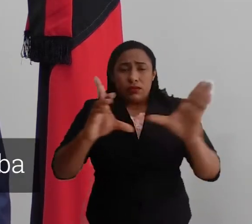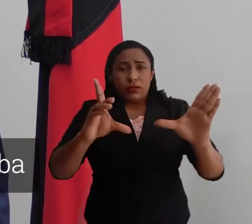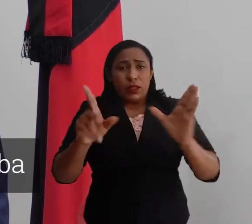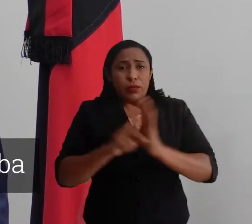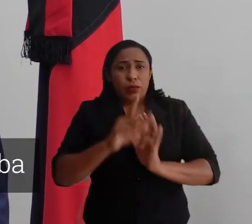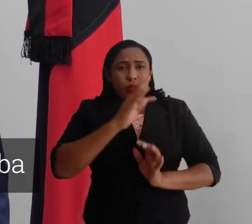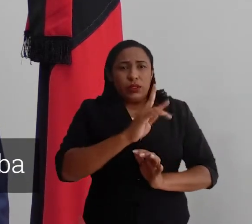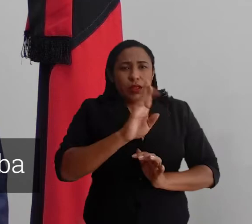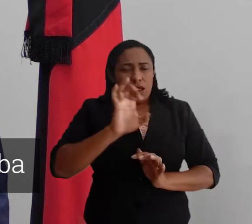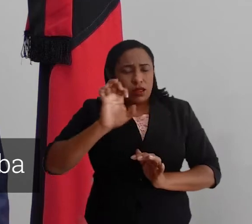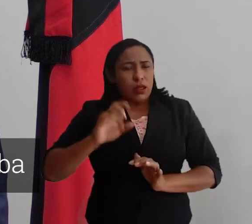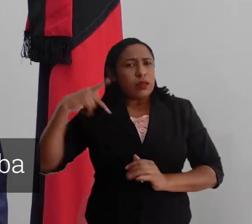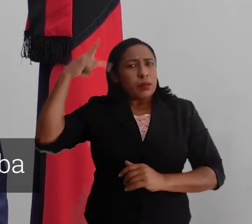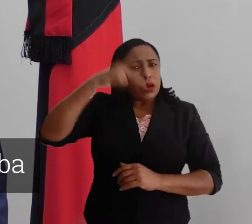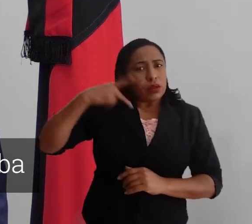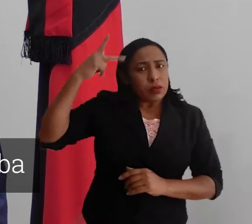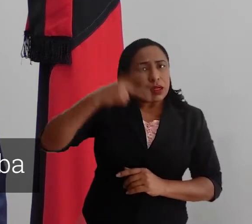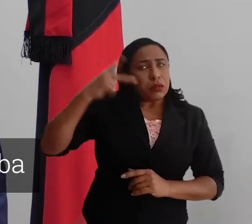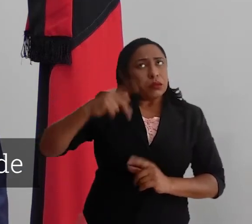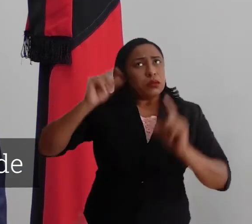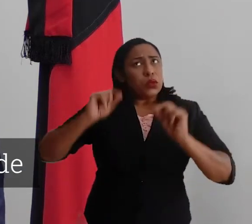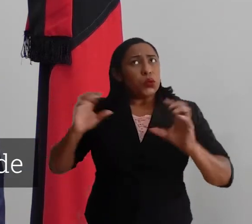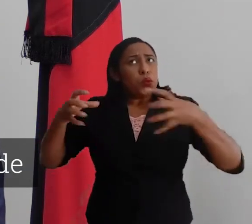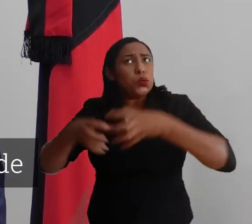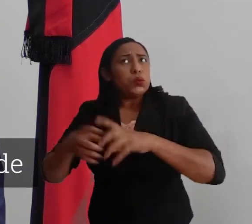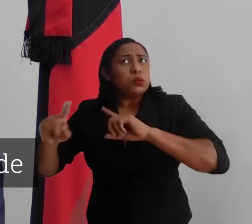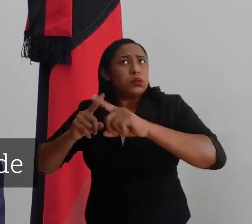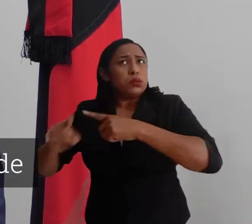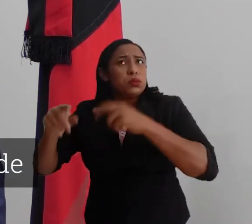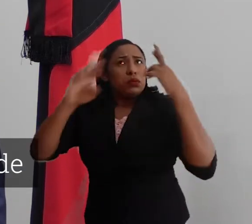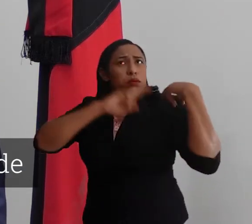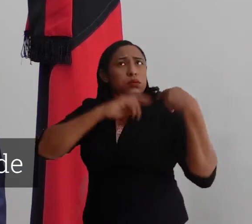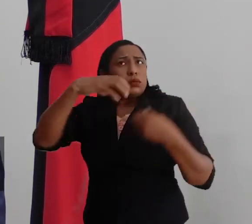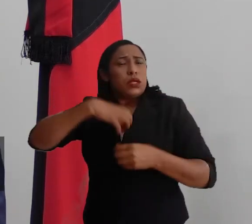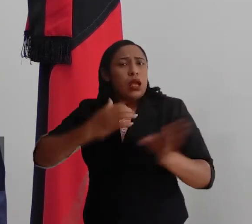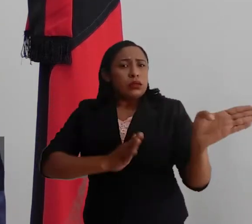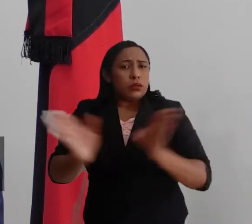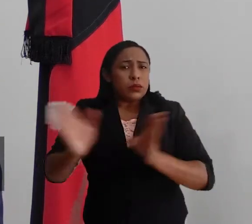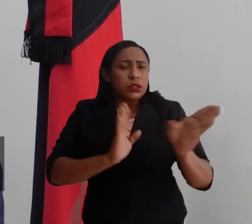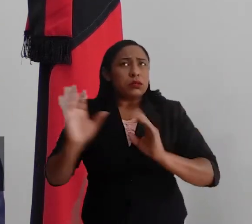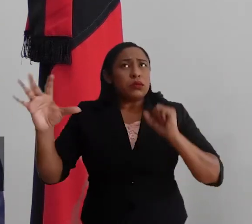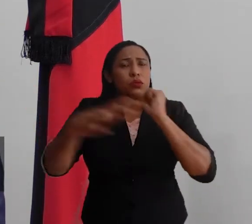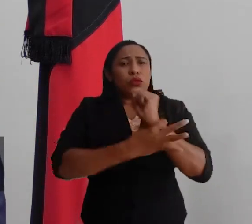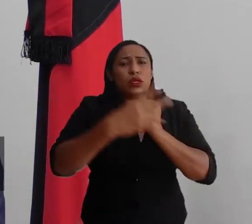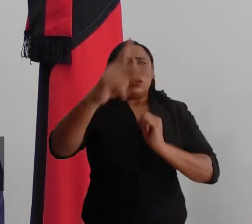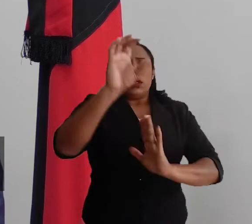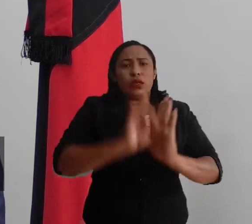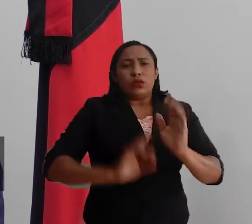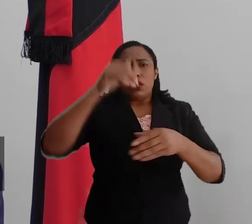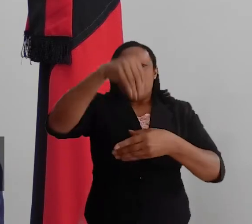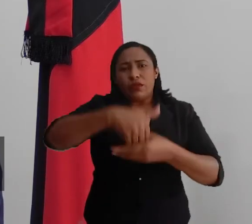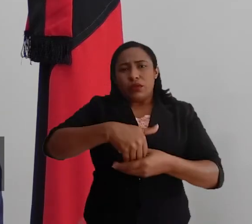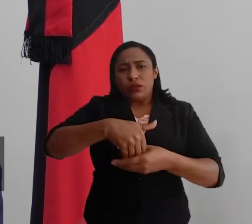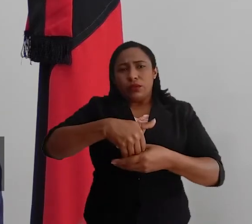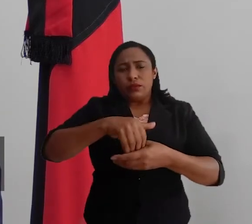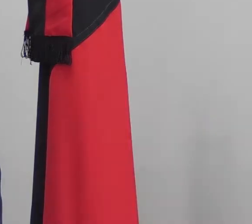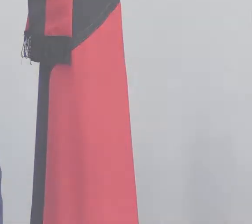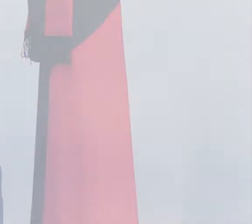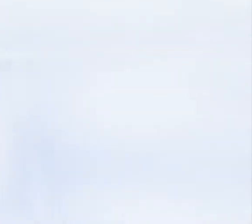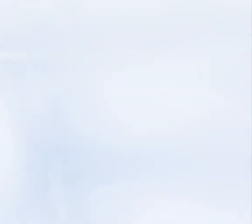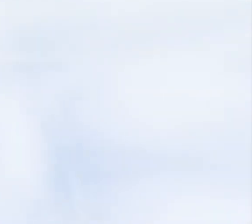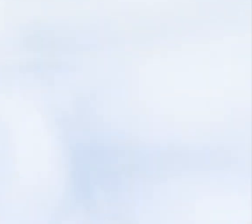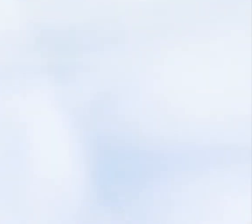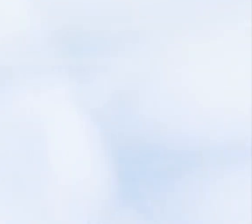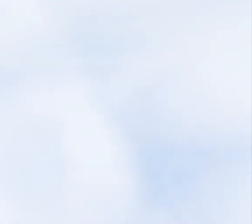O Tribunal Regional Eleitoral da Paraíba, através da Comissão de Acessibilidade, quer garantir o seu direito ao voto.